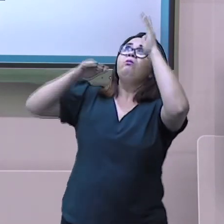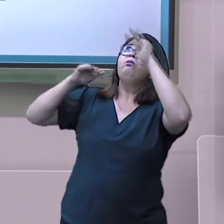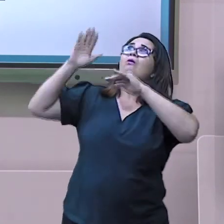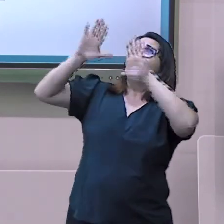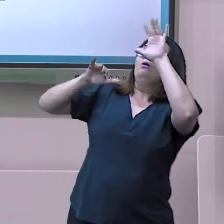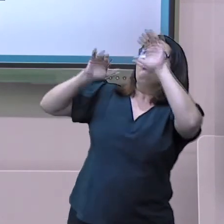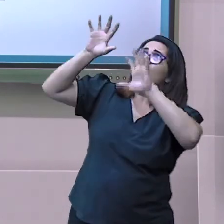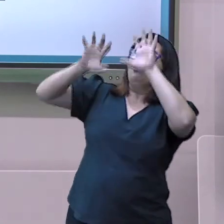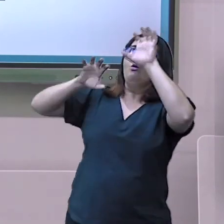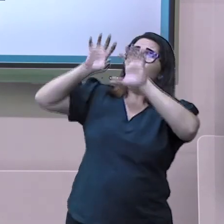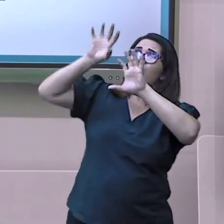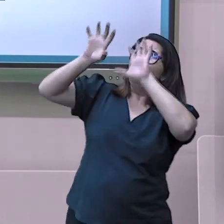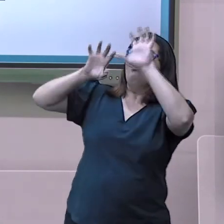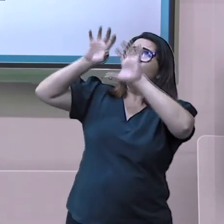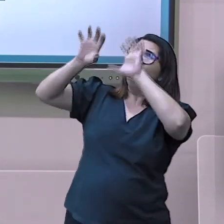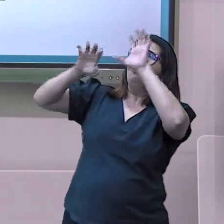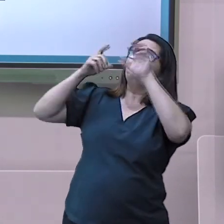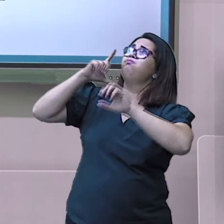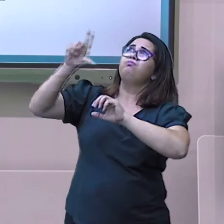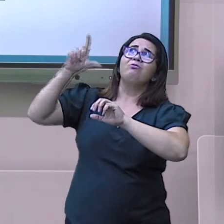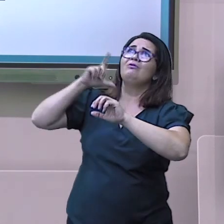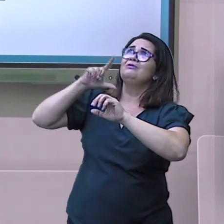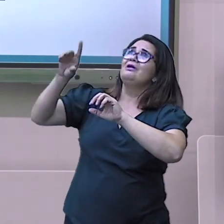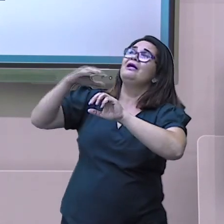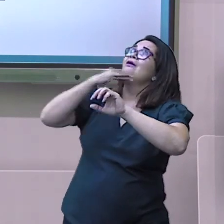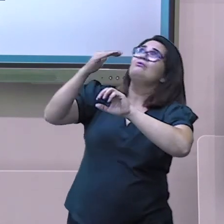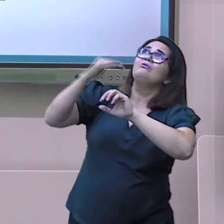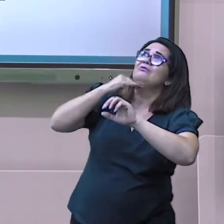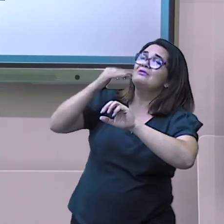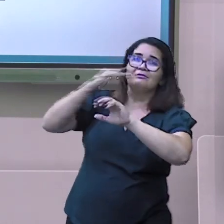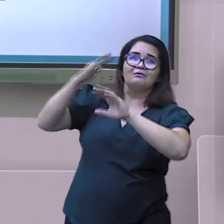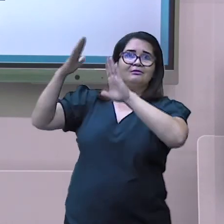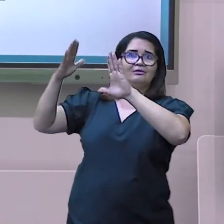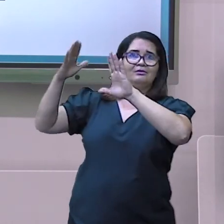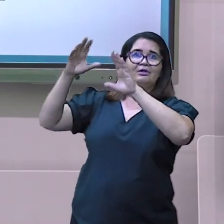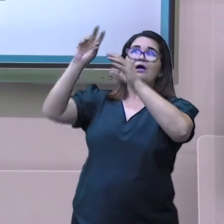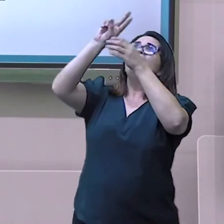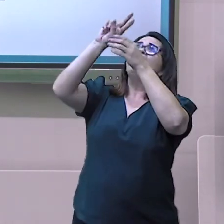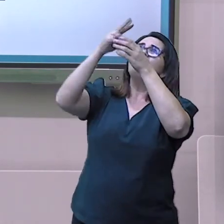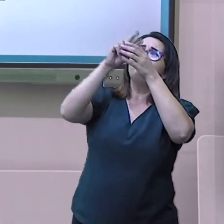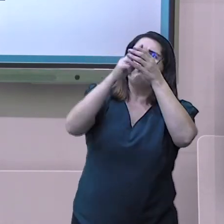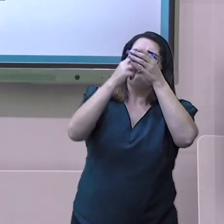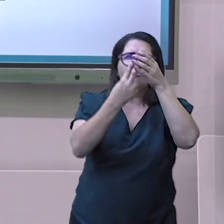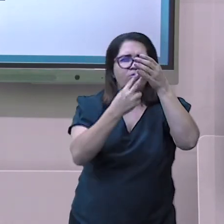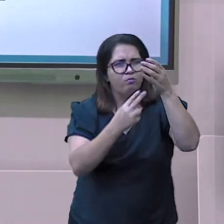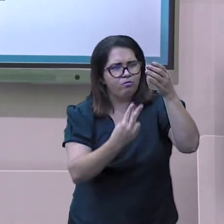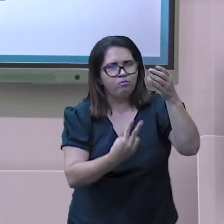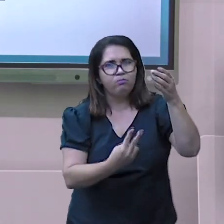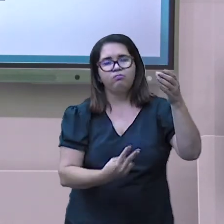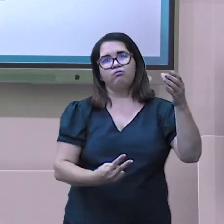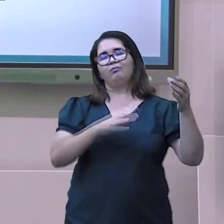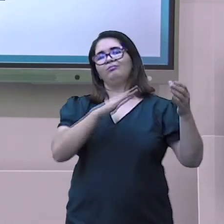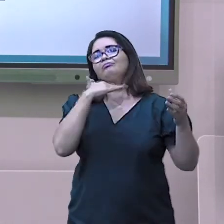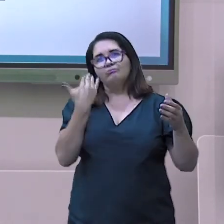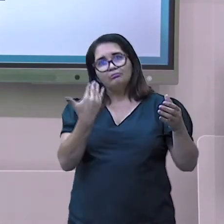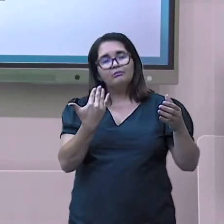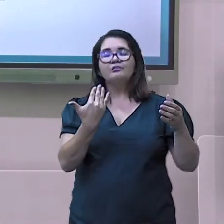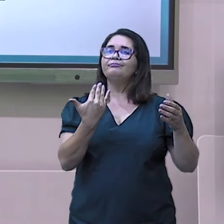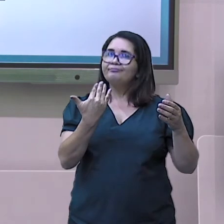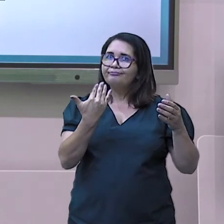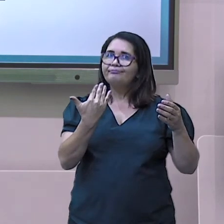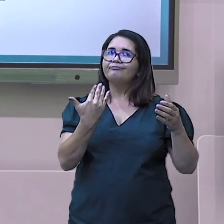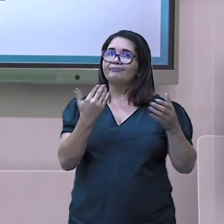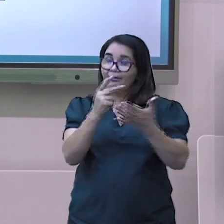primário e afogamento secundário. No afogamento primário, não há nenhuma doença envolvida, mas sim